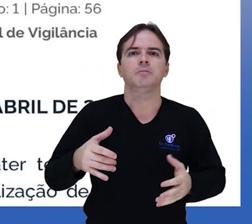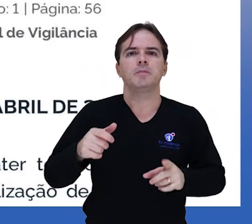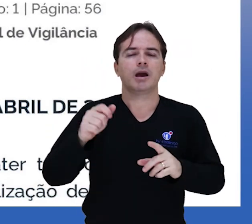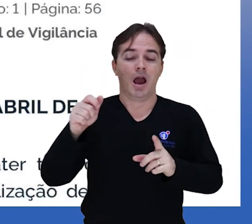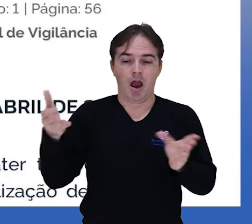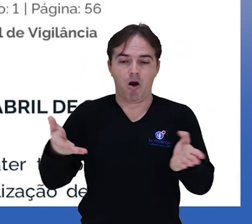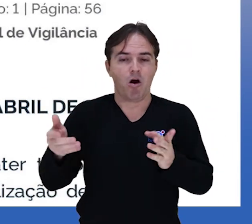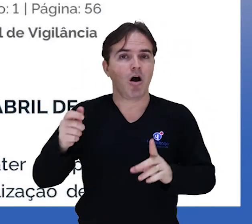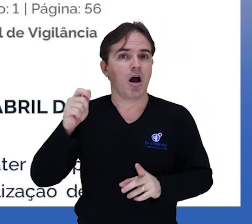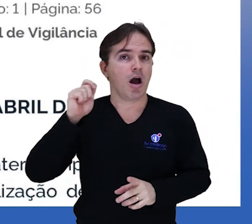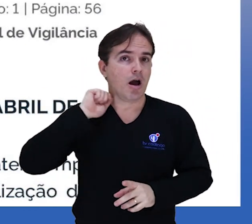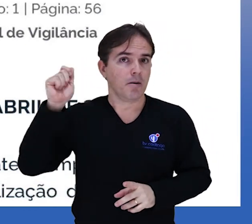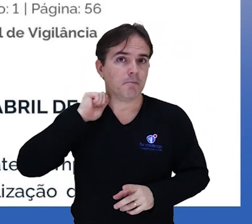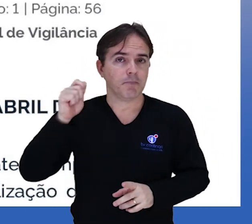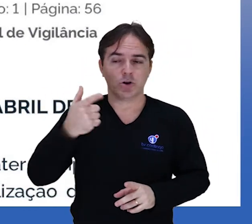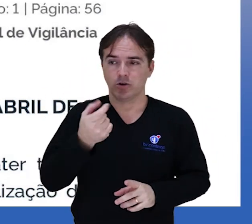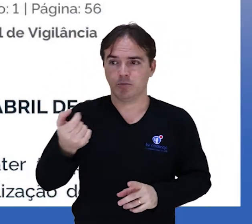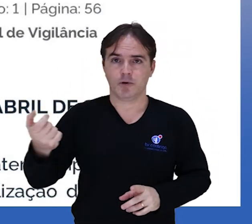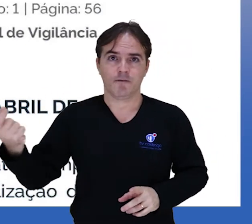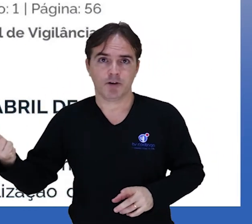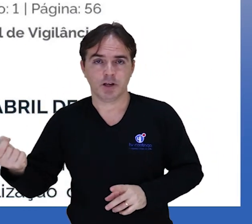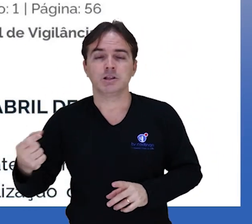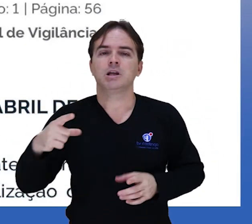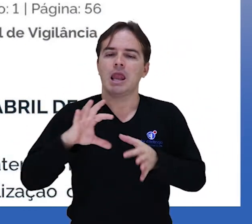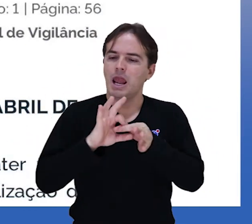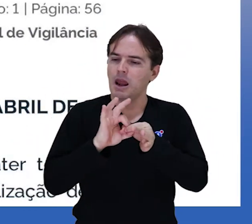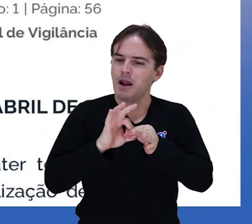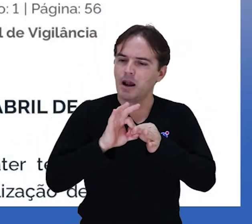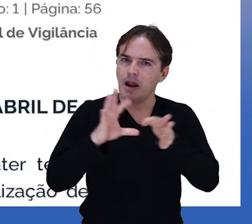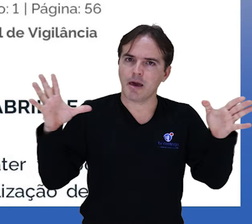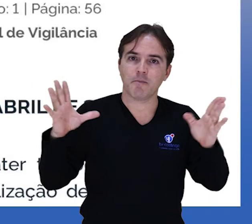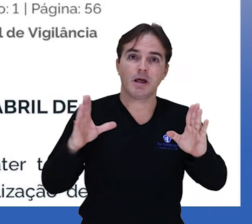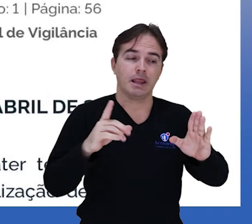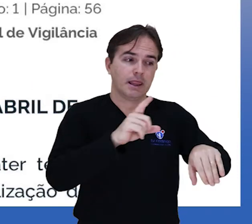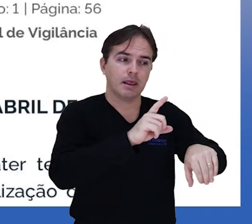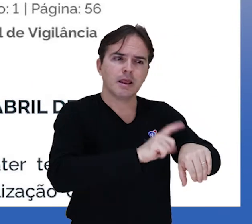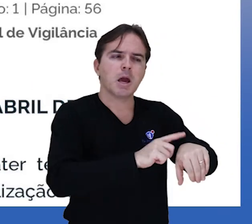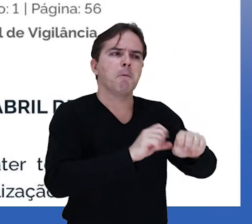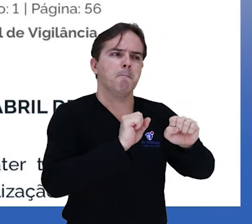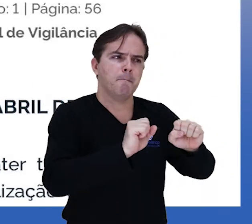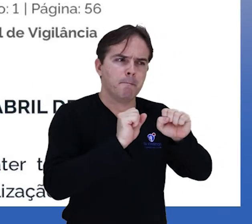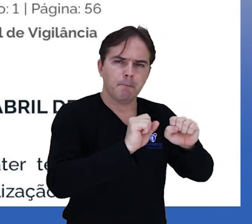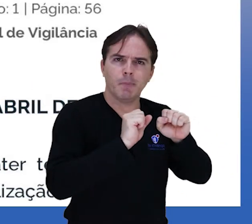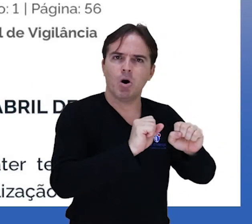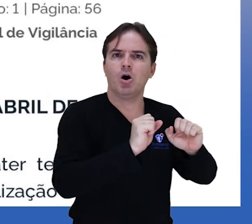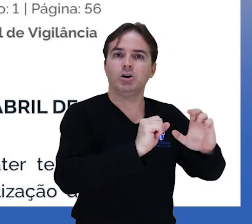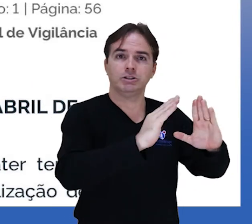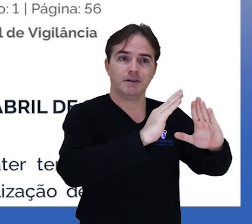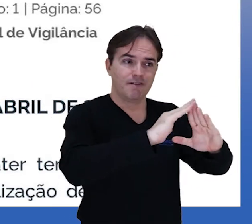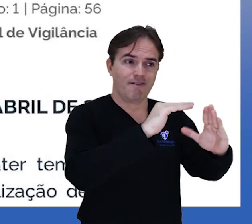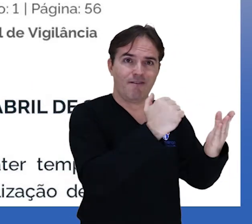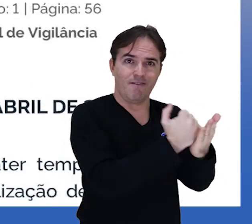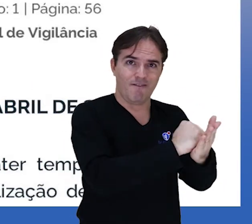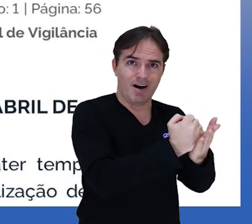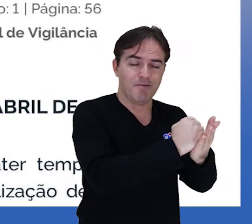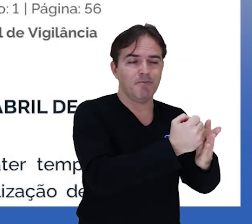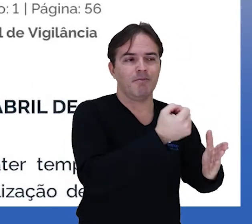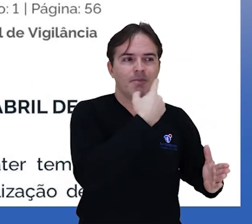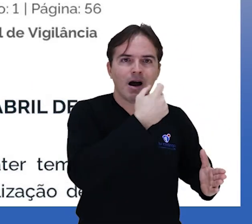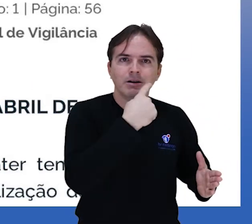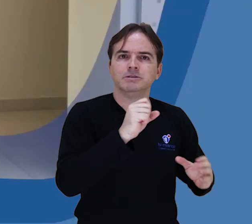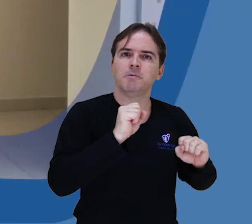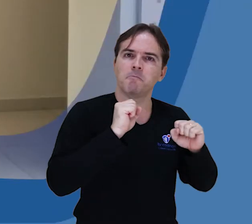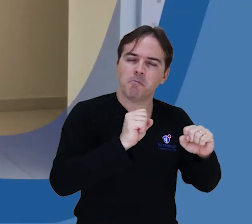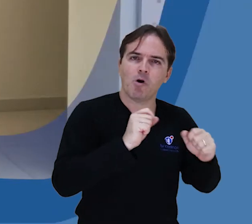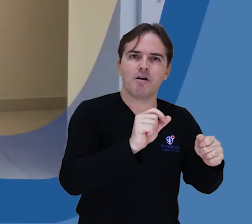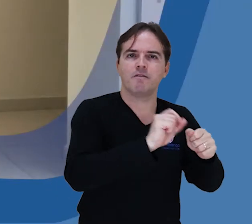28 de abril de 2020, ela autoriza de caráter temporário e excepcional as farmácias de fazerem aí o